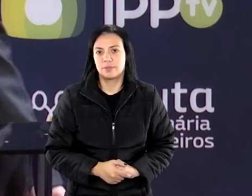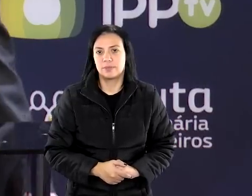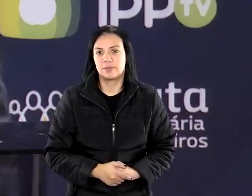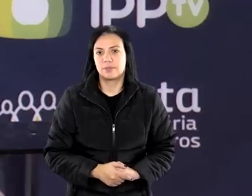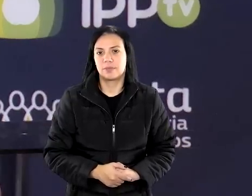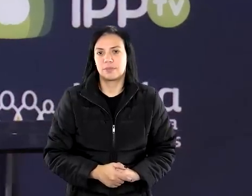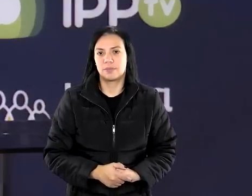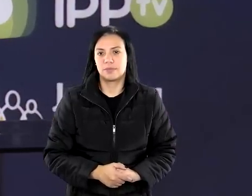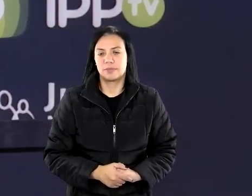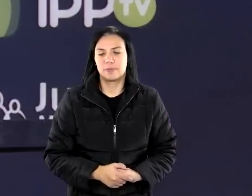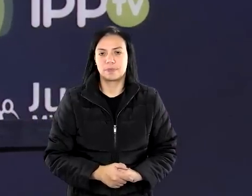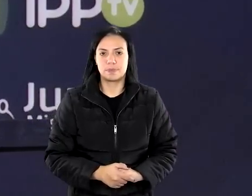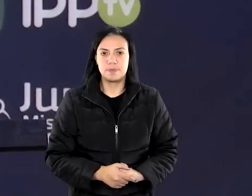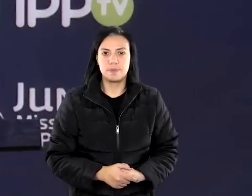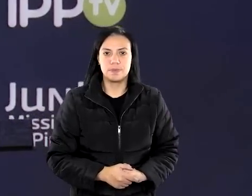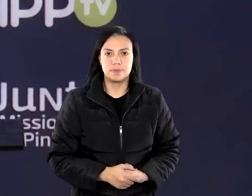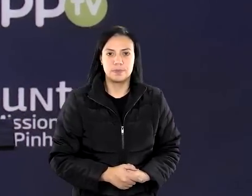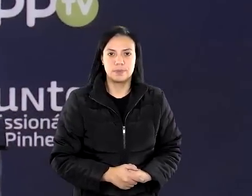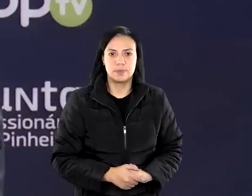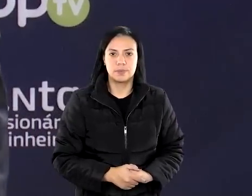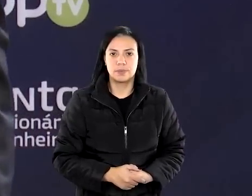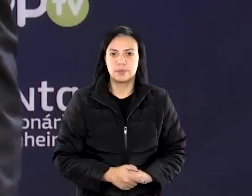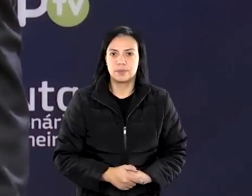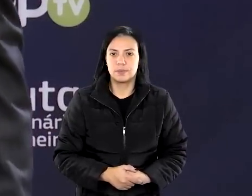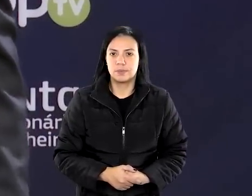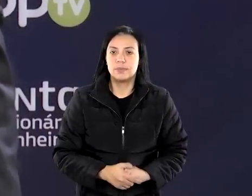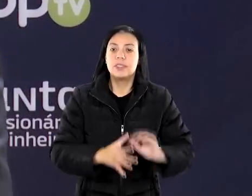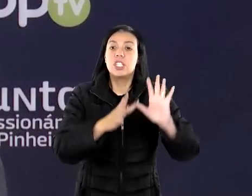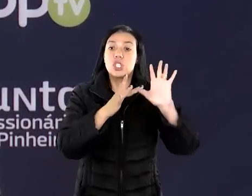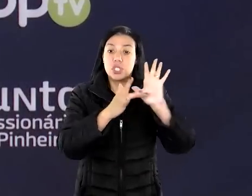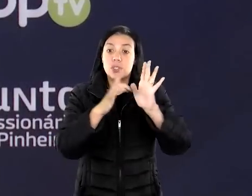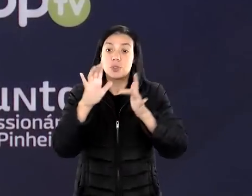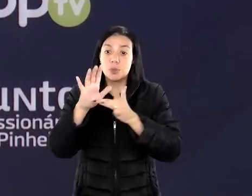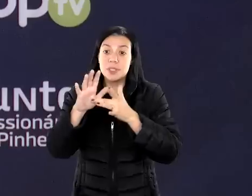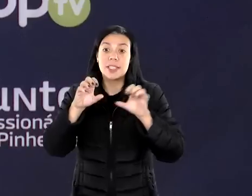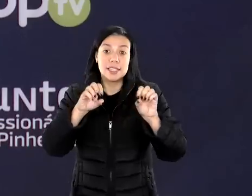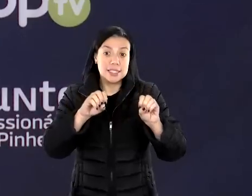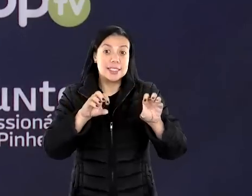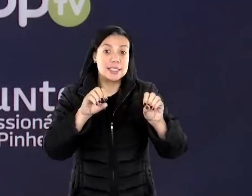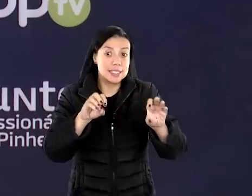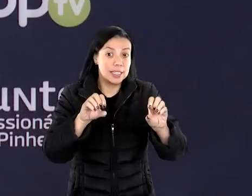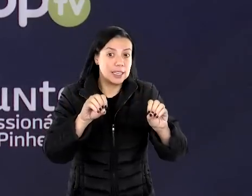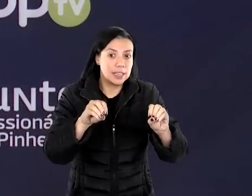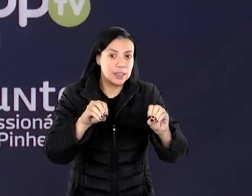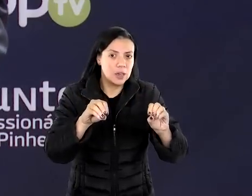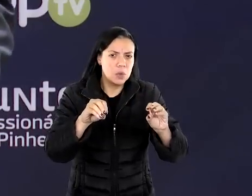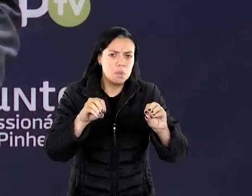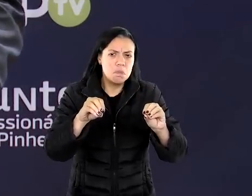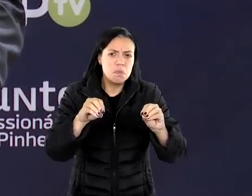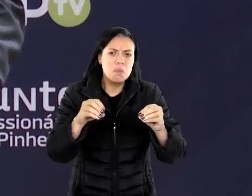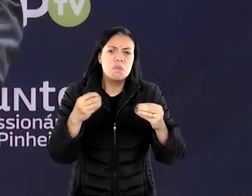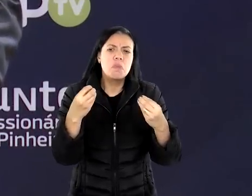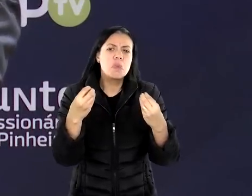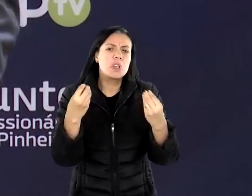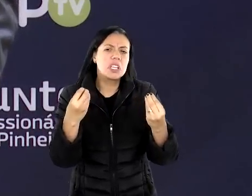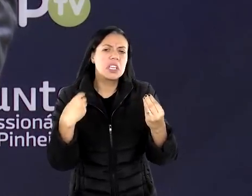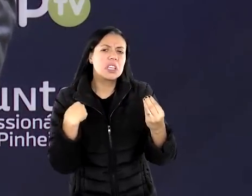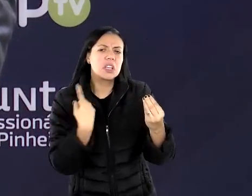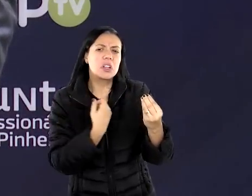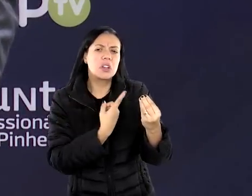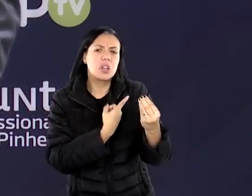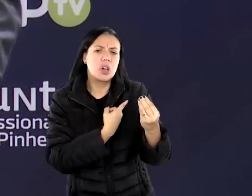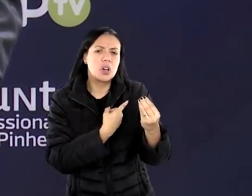Ele está colocando aqui que daria um homem em troca da sua alma.